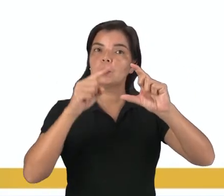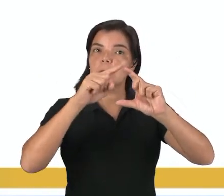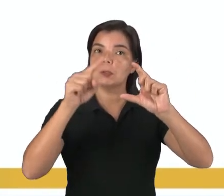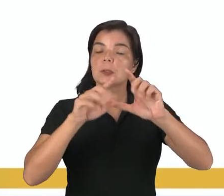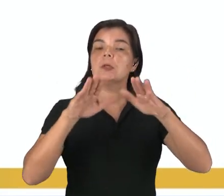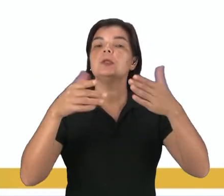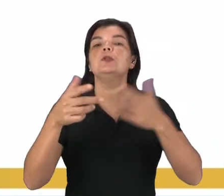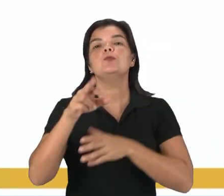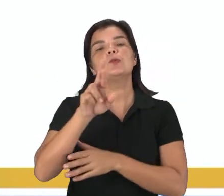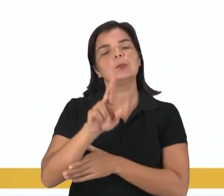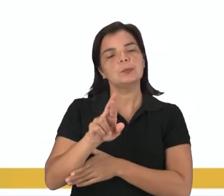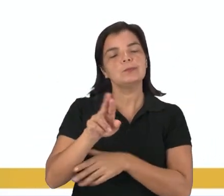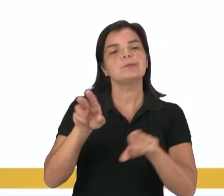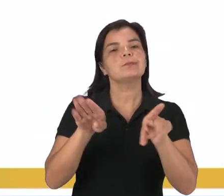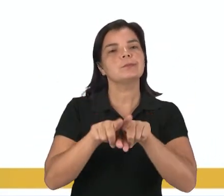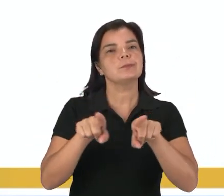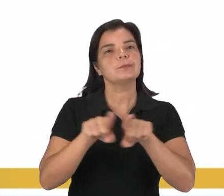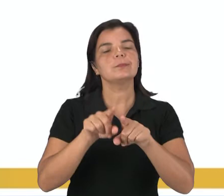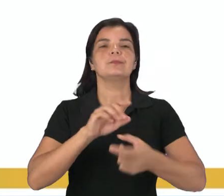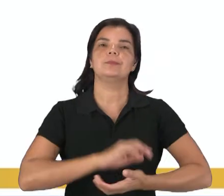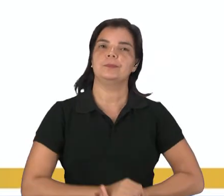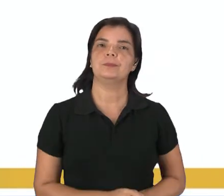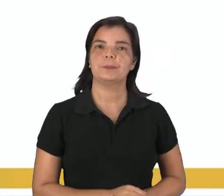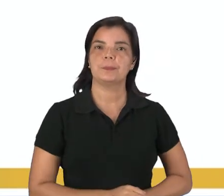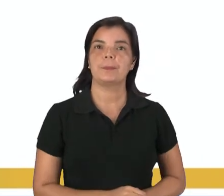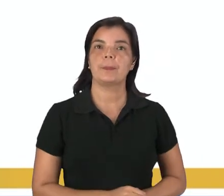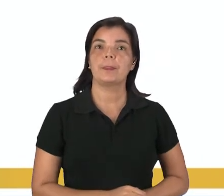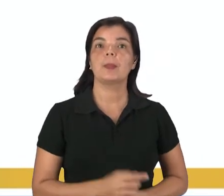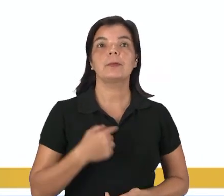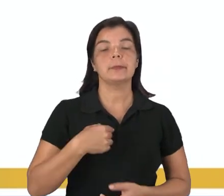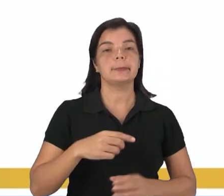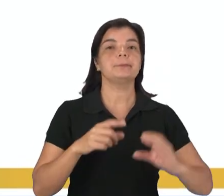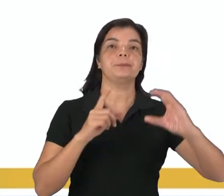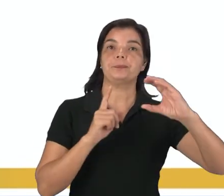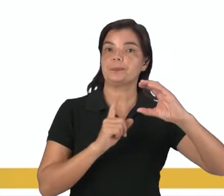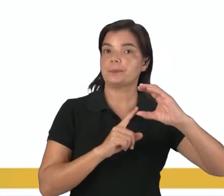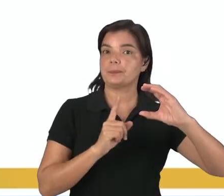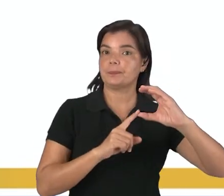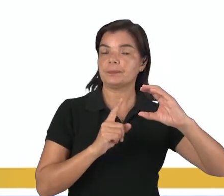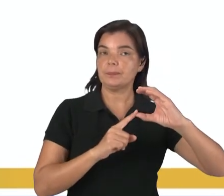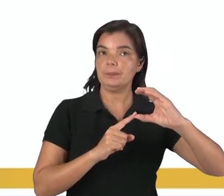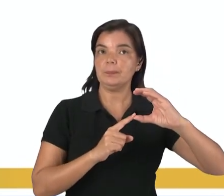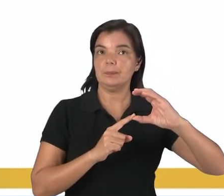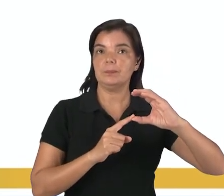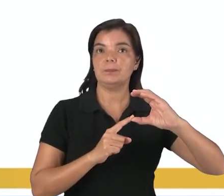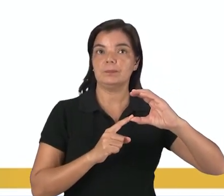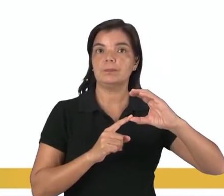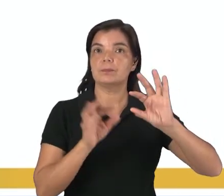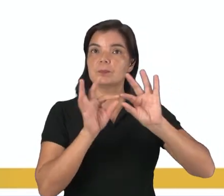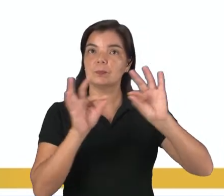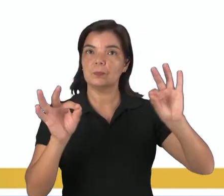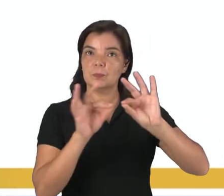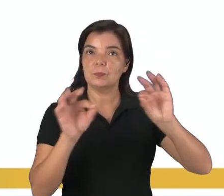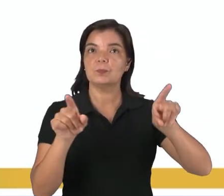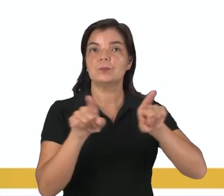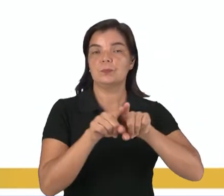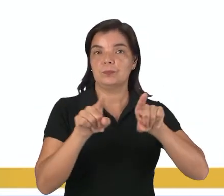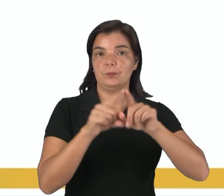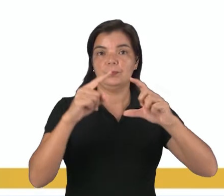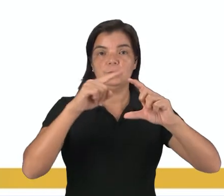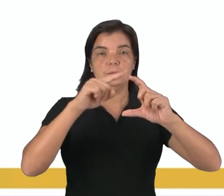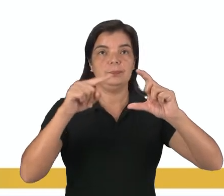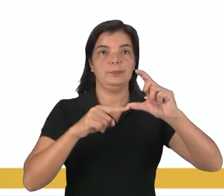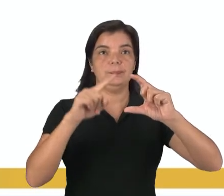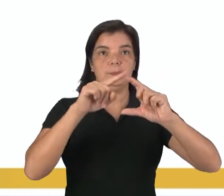dessa circunferência e também do valor do Raio né então vamos lá se o comprimento da circunferência dado